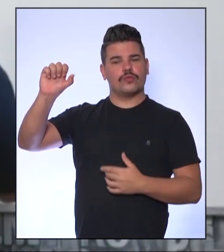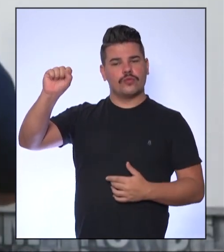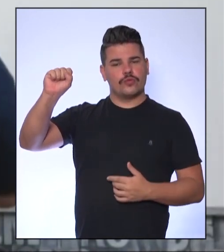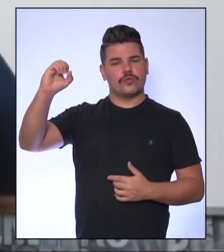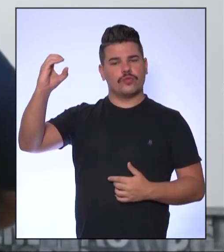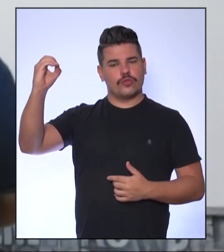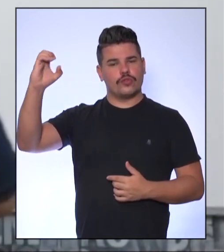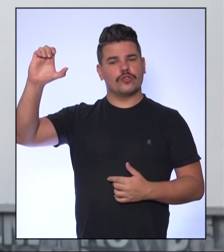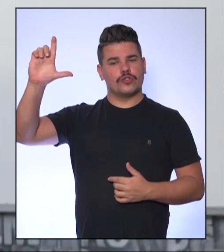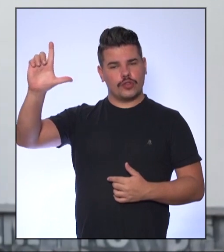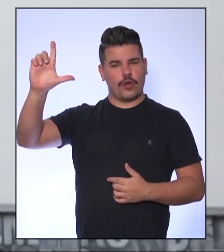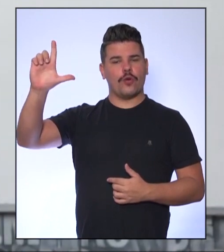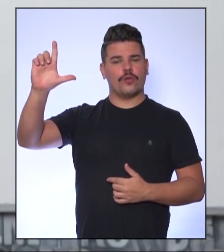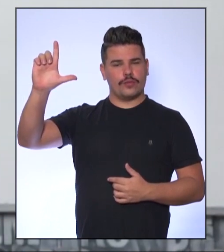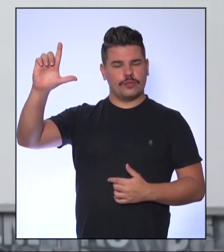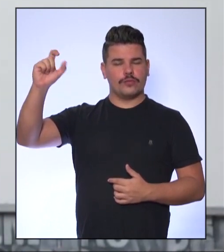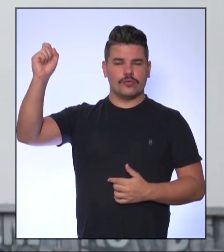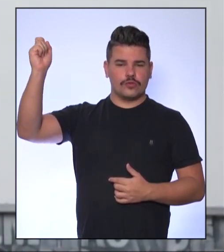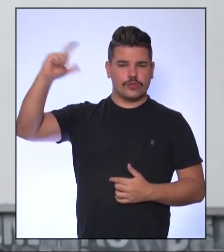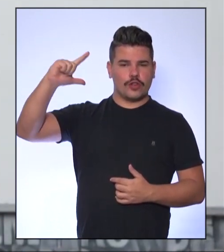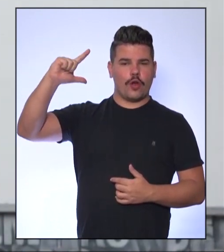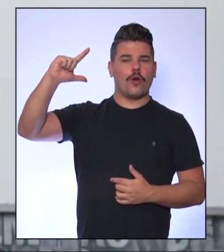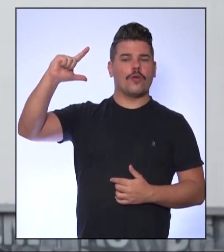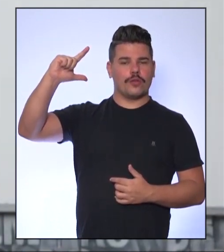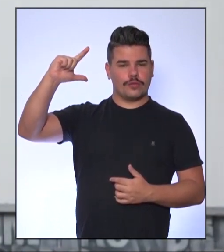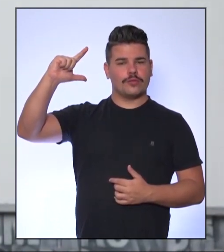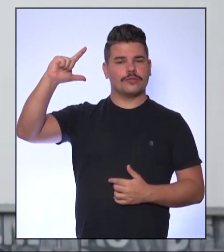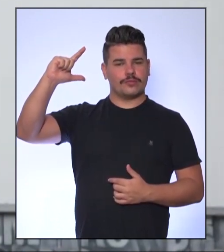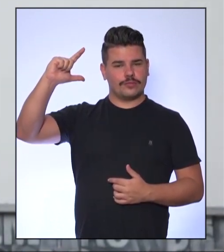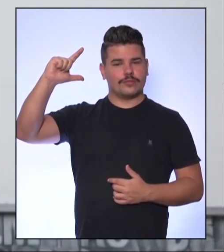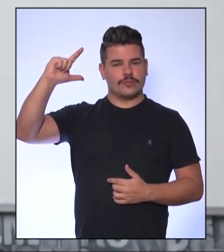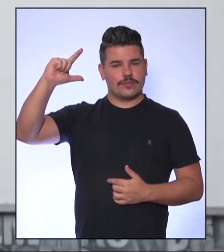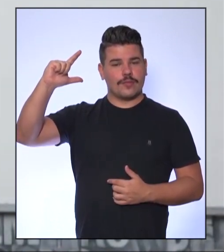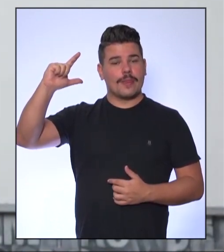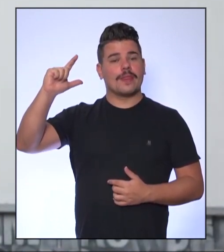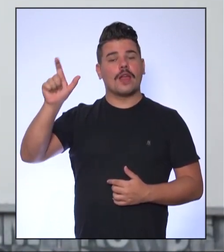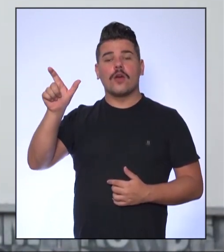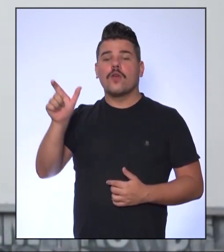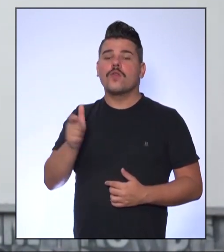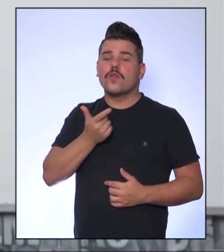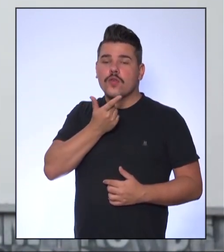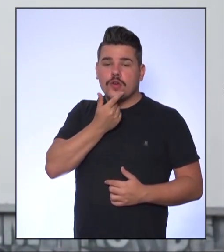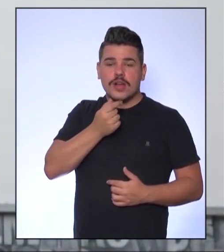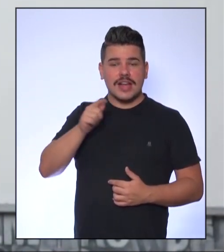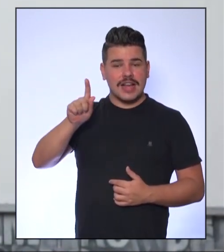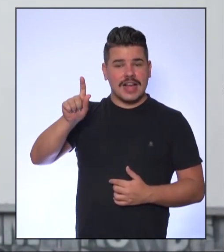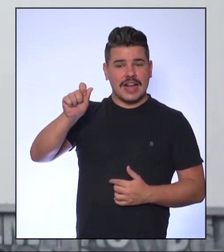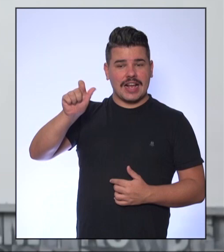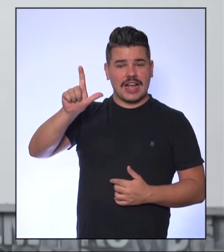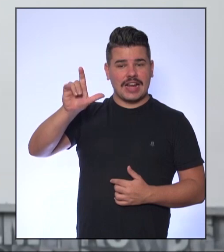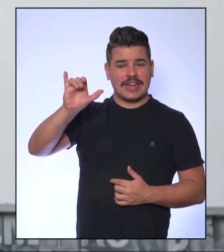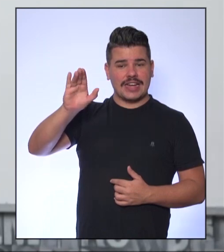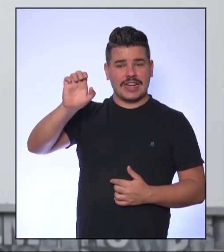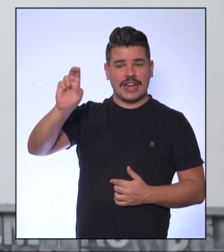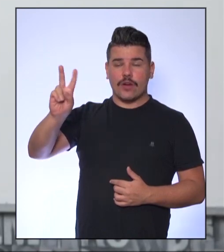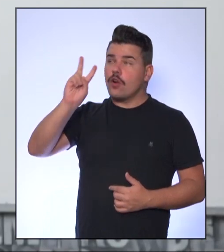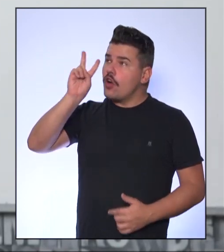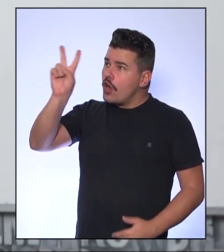eu vou pesquisar Copérnico e Galileu. Copérnico fica cego fazendo observação e